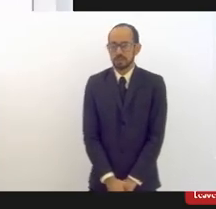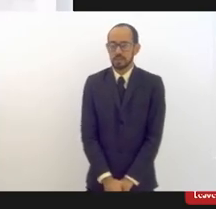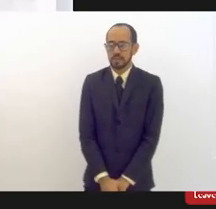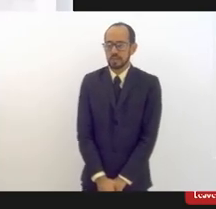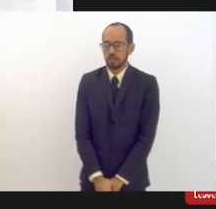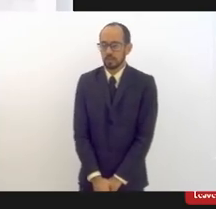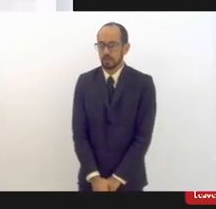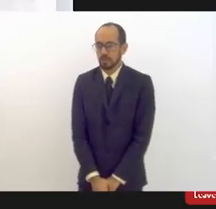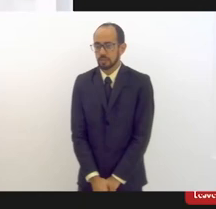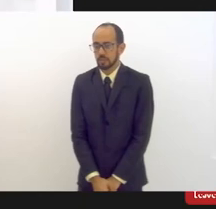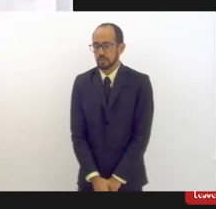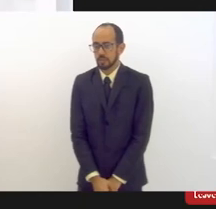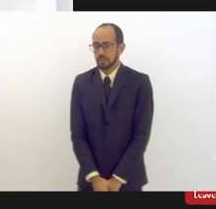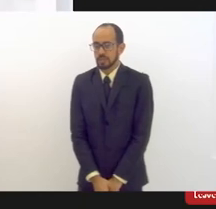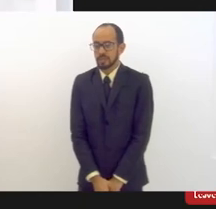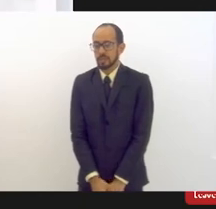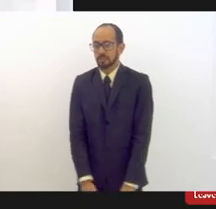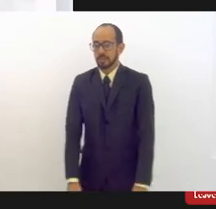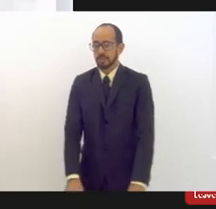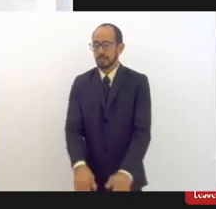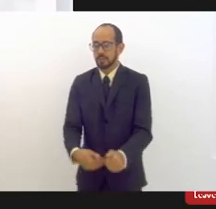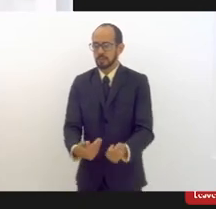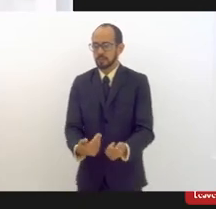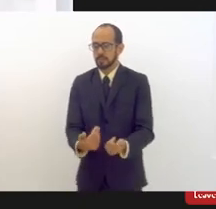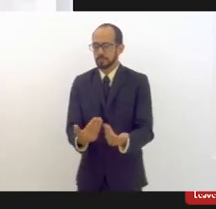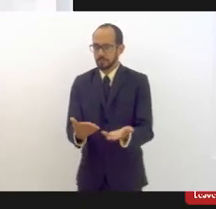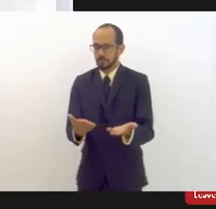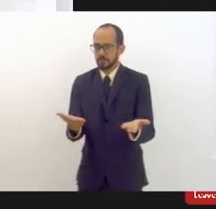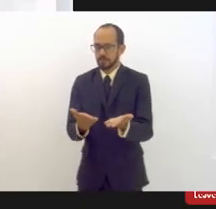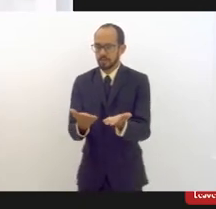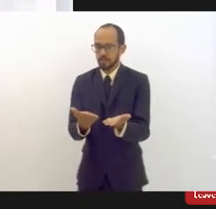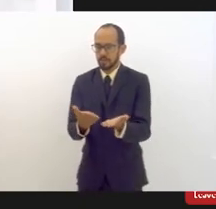é o meu que acabou. Aí entra na parte toda